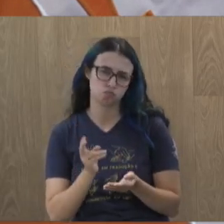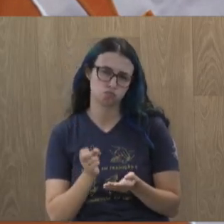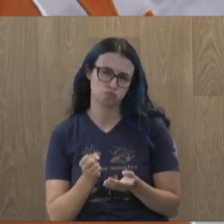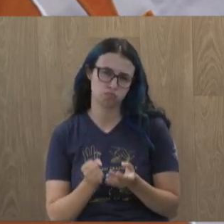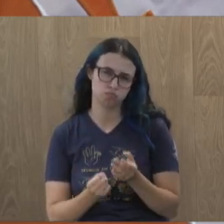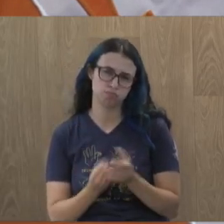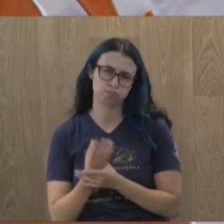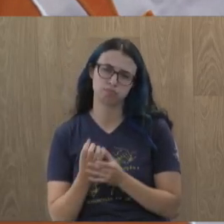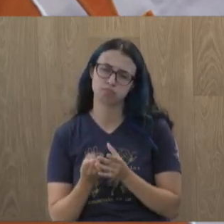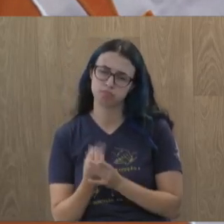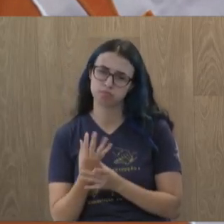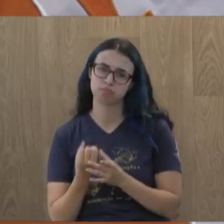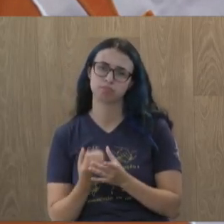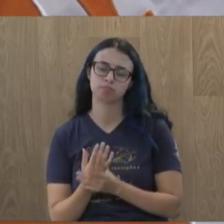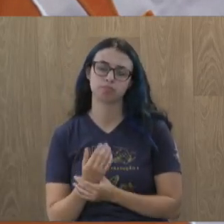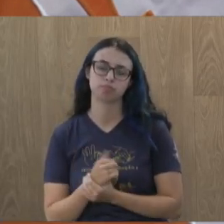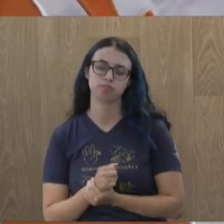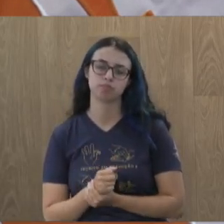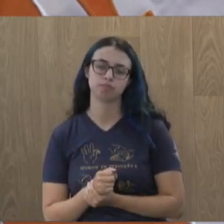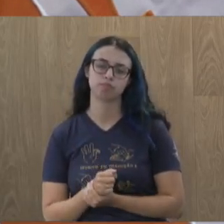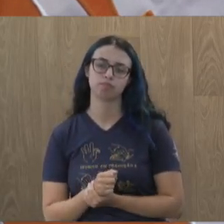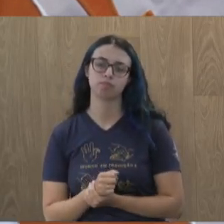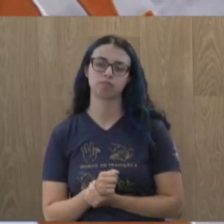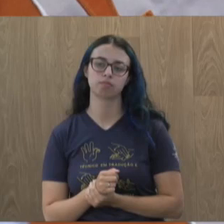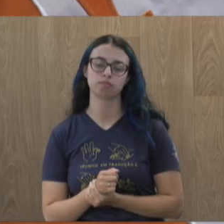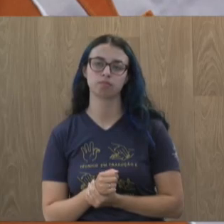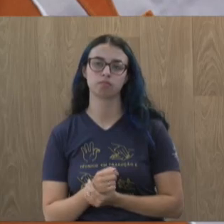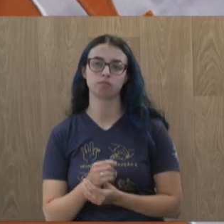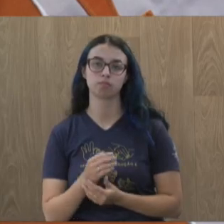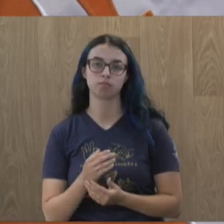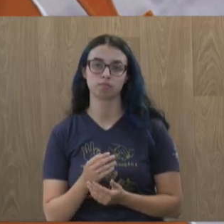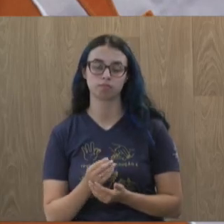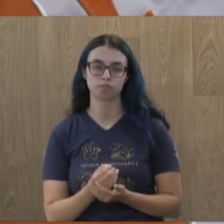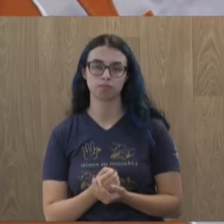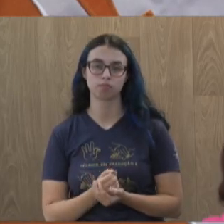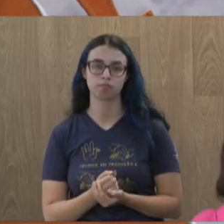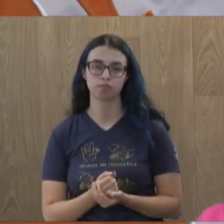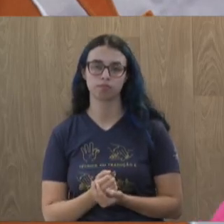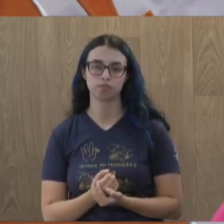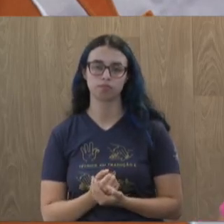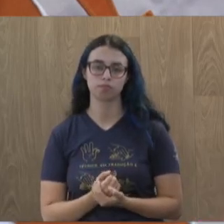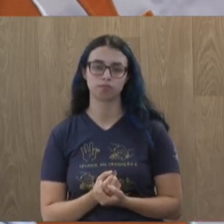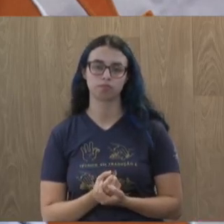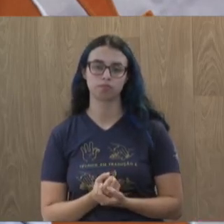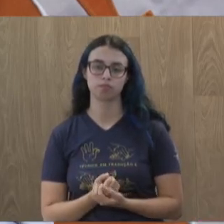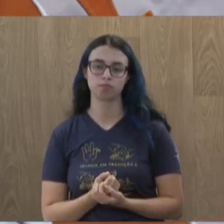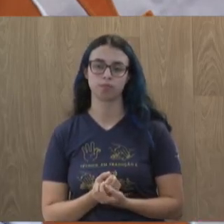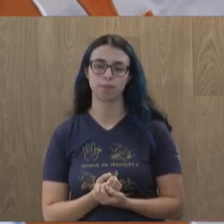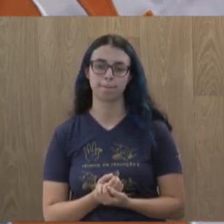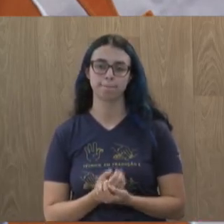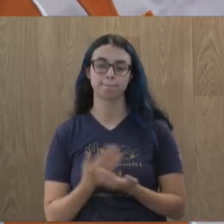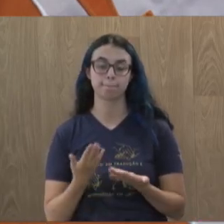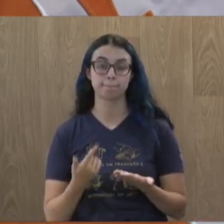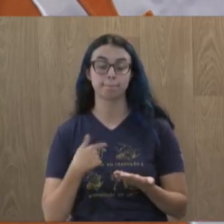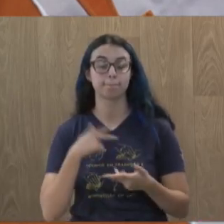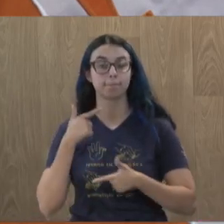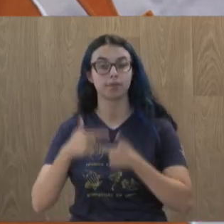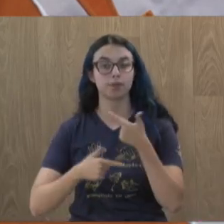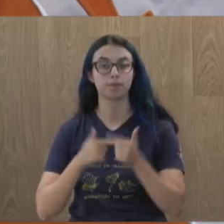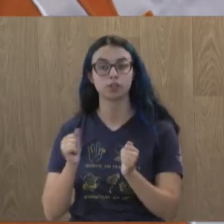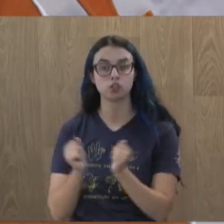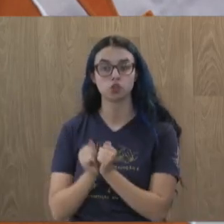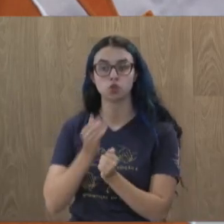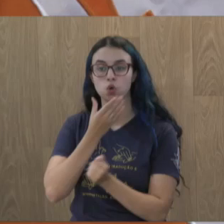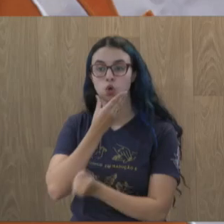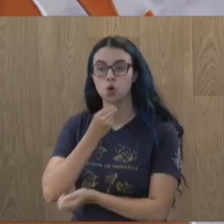sanduíche, inclusive voltei a fazer há pouco tempo. E eu tive o privilégio de trabalhar com o Luizinho,